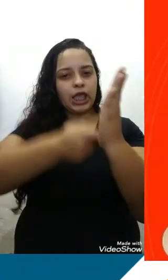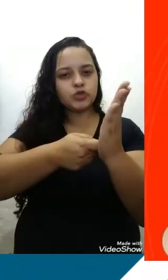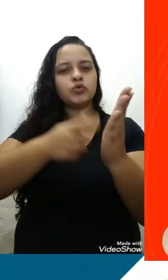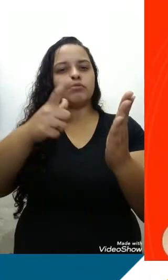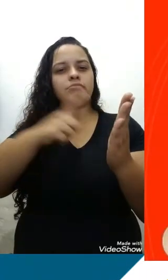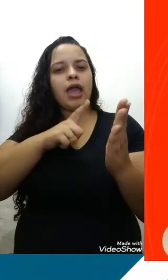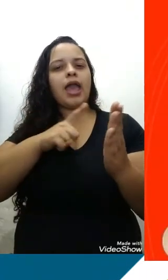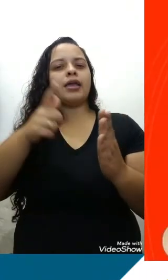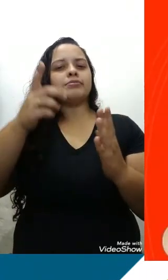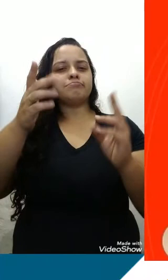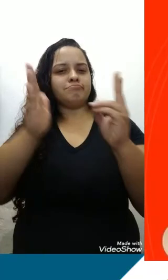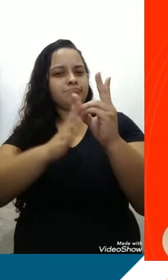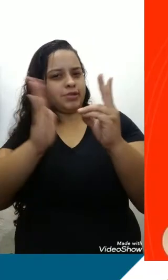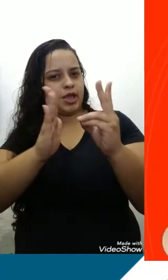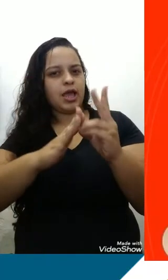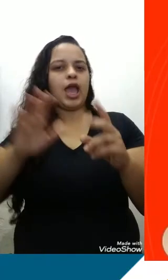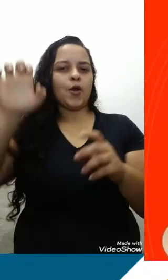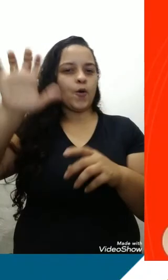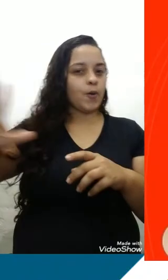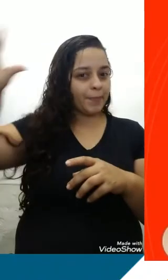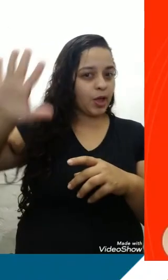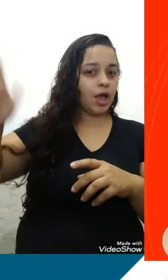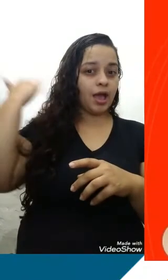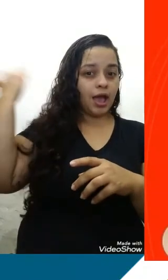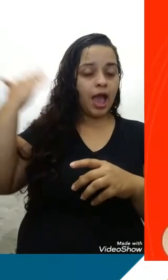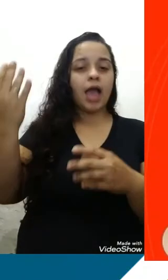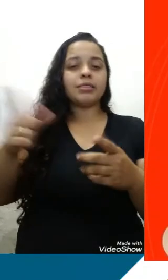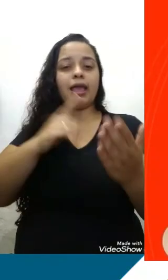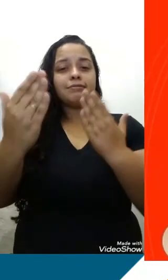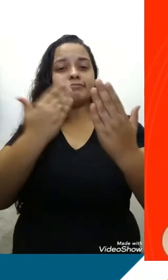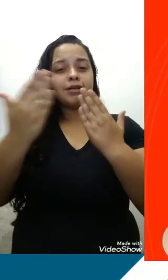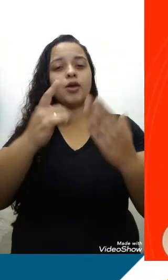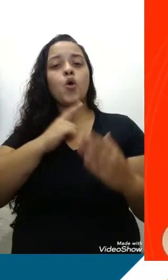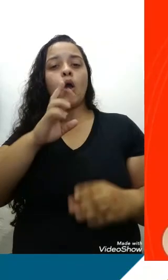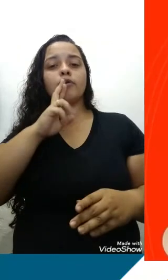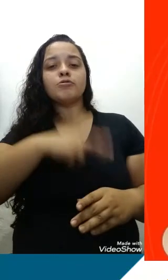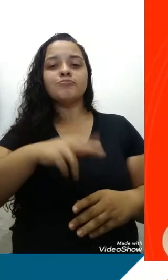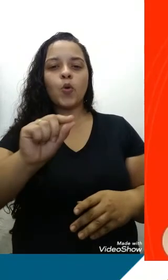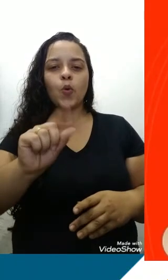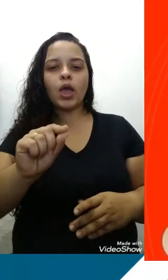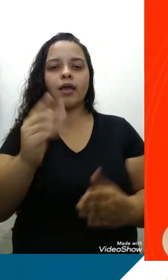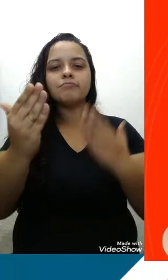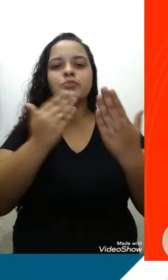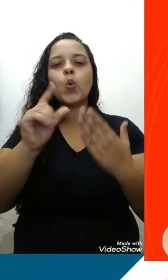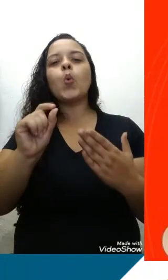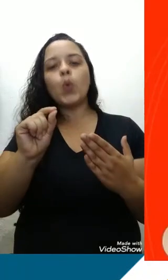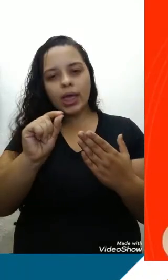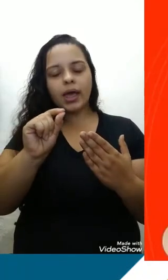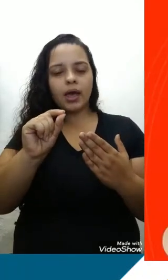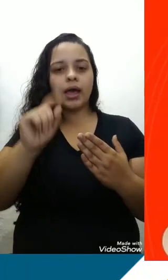europeus durante o período analisado são reveladoras do quê? E aí você tinha que perceber